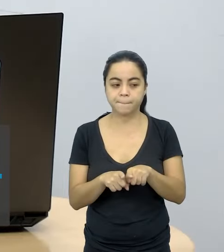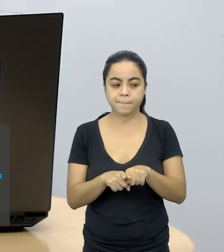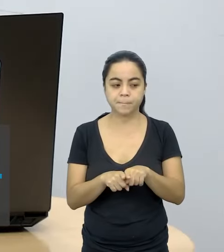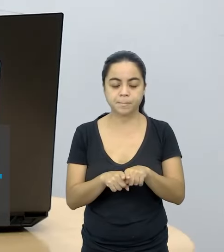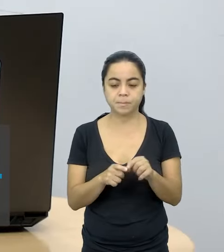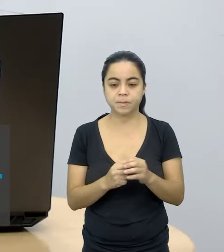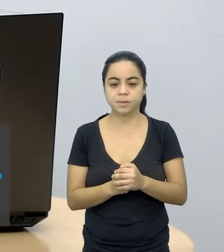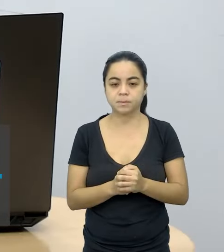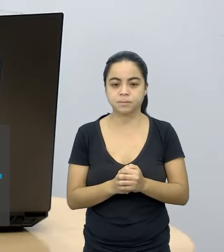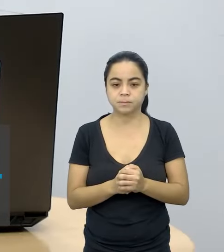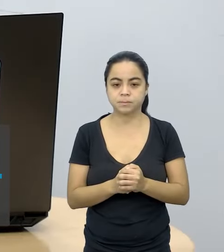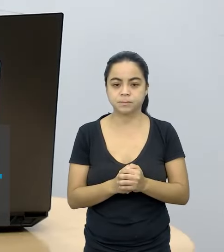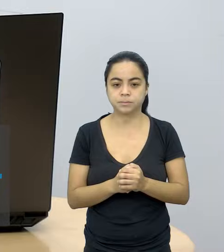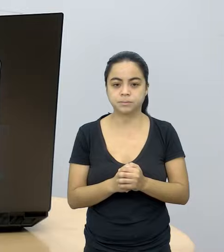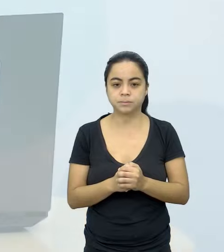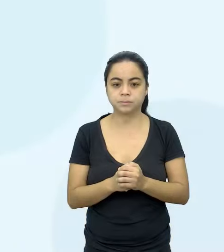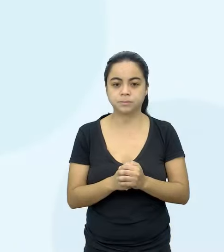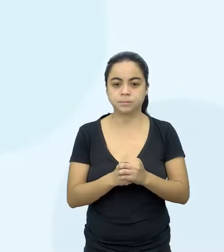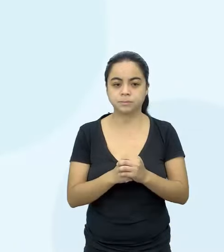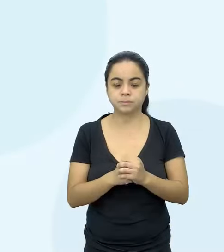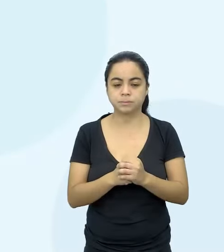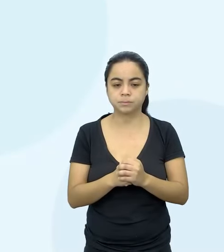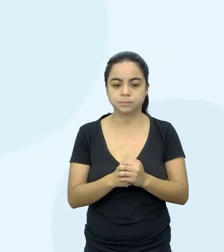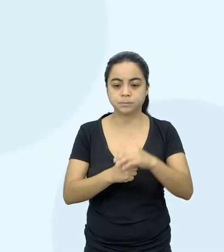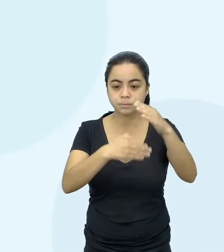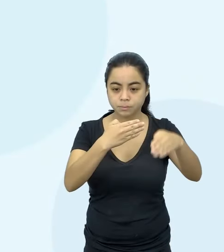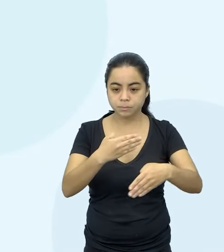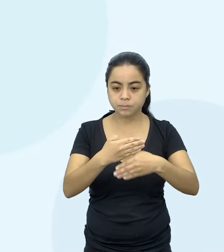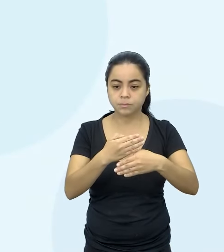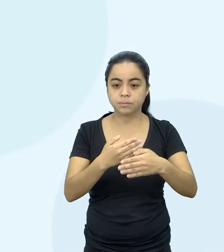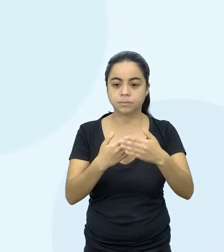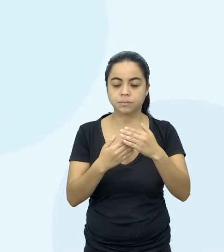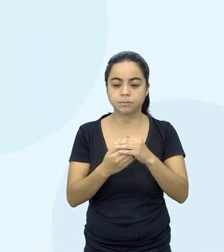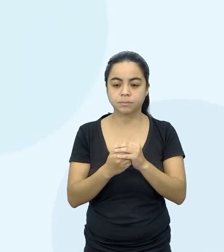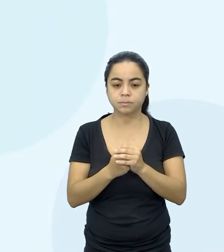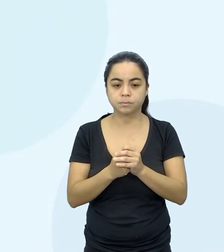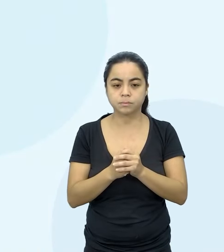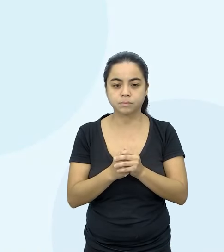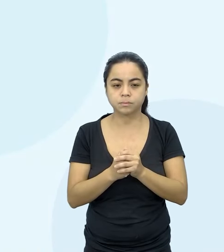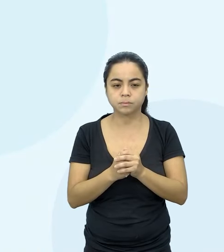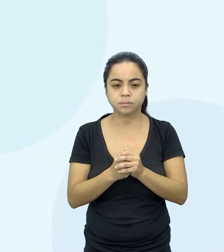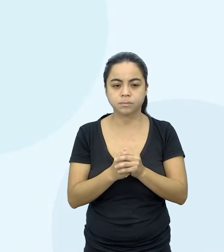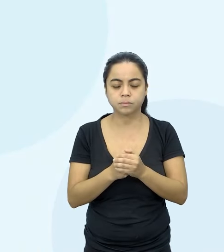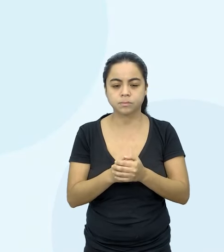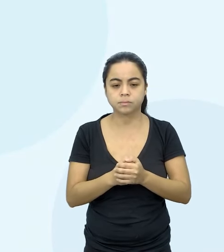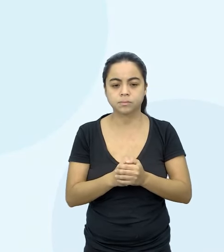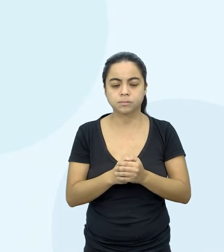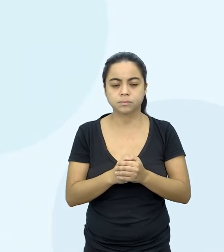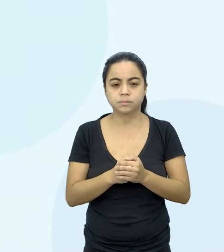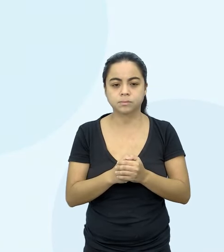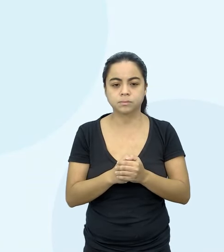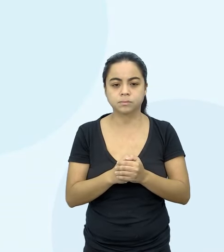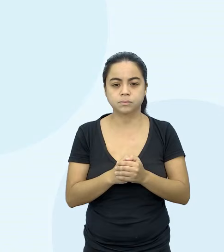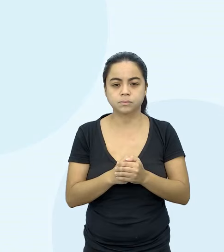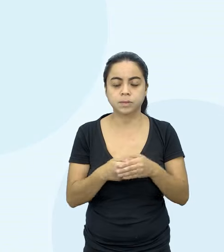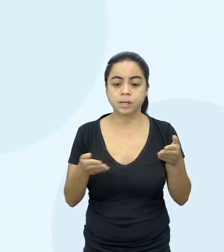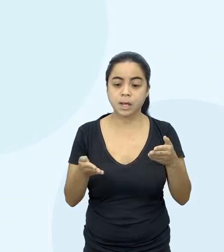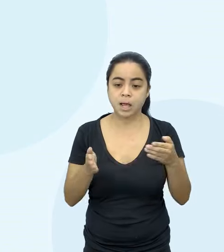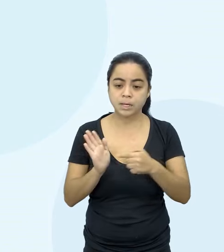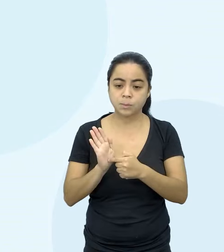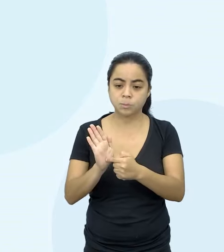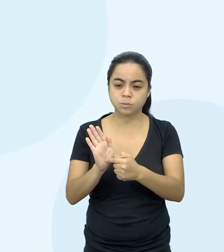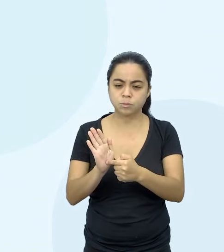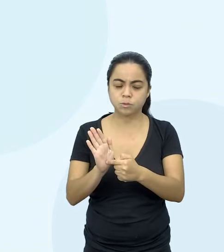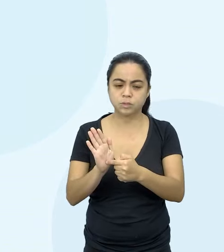do próximo slide, por favor. Isso. Aí aqui, como nós mostramos o outro, que